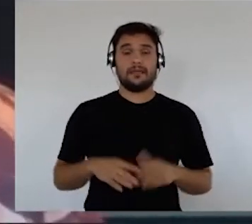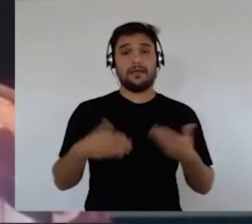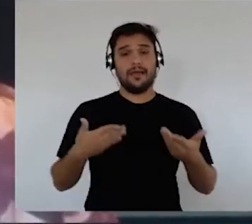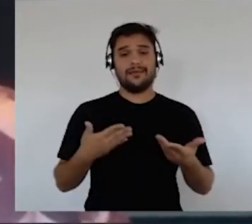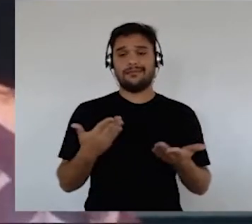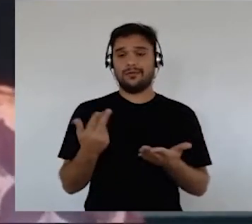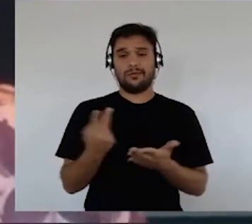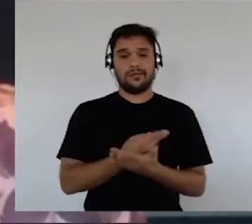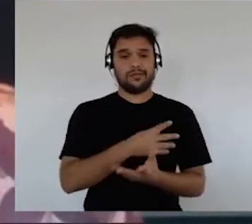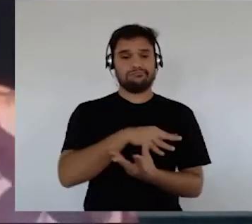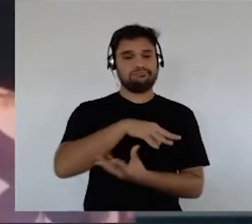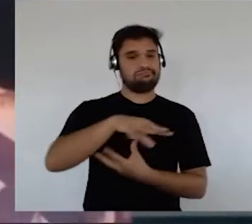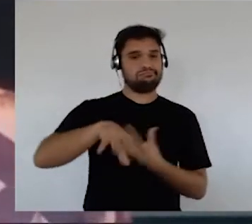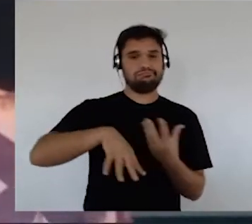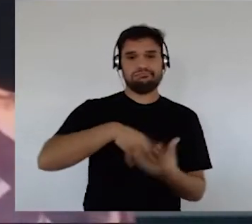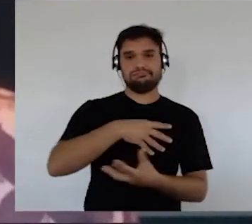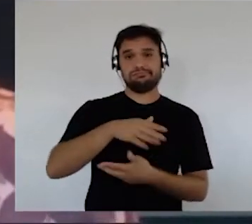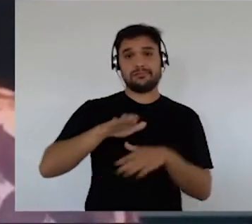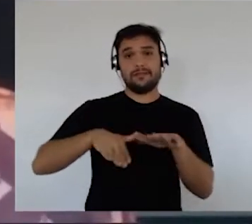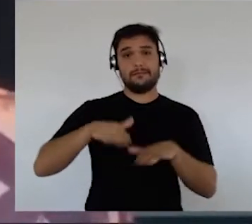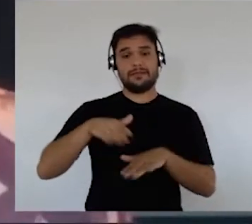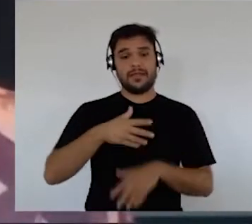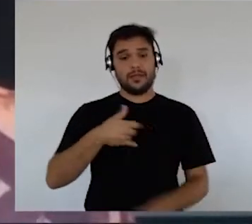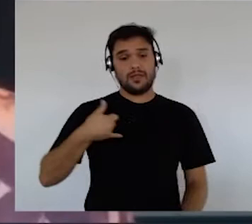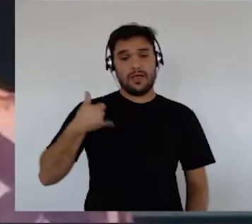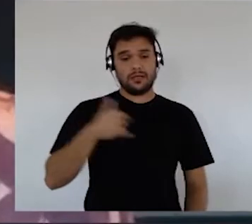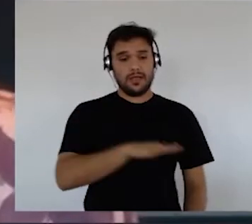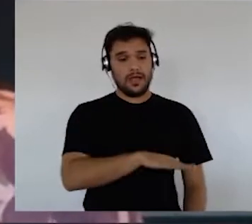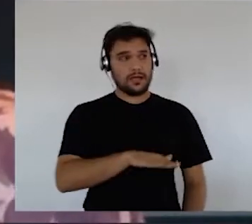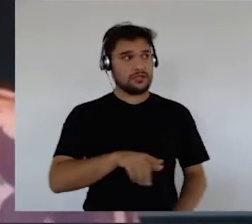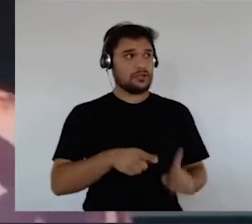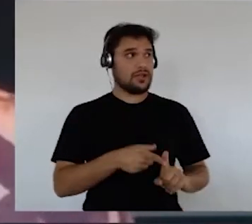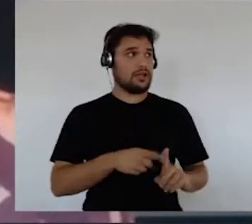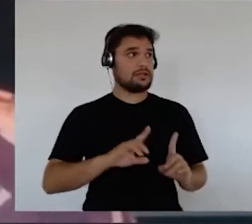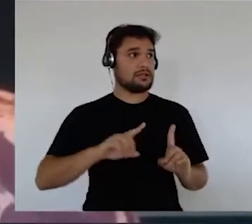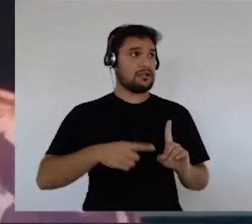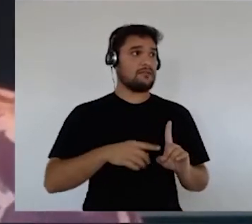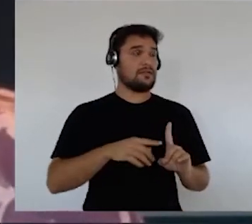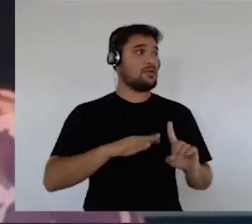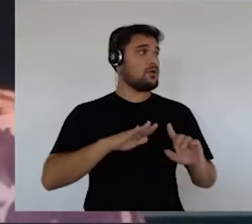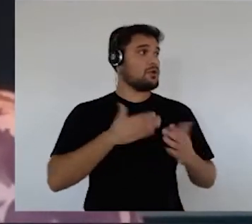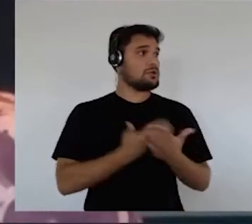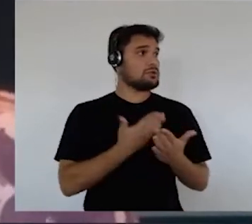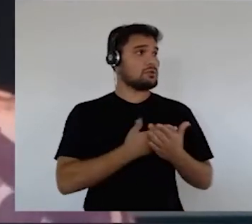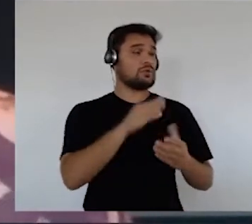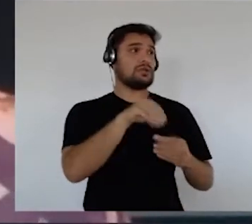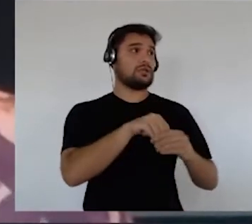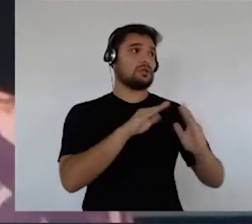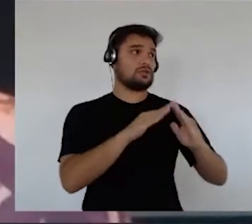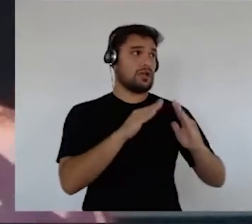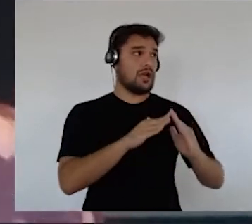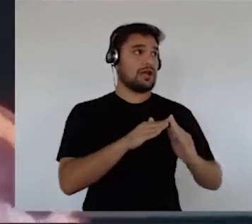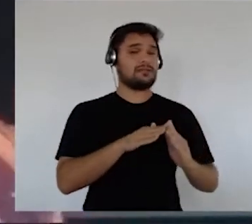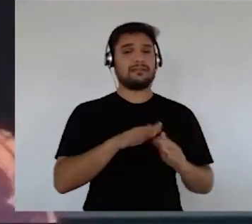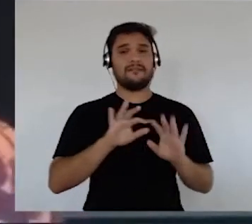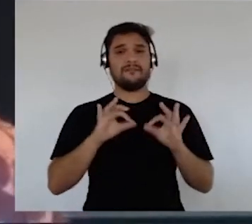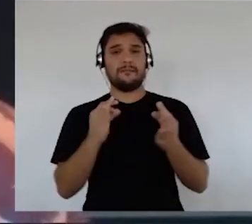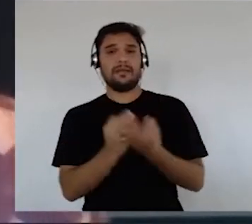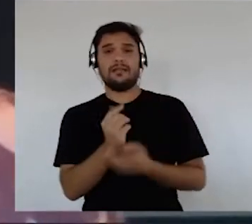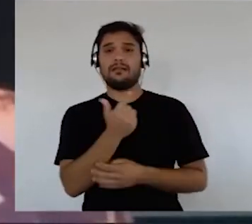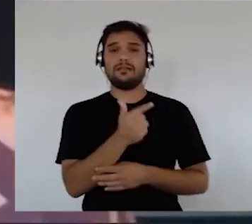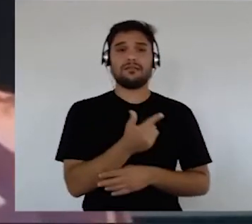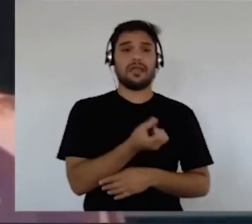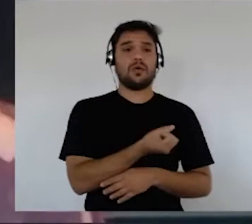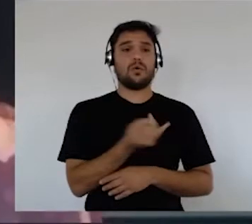caos instalado a depender da idade das crianças, com o desafio do homeschooling. Tem famílias que sequer têm uma quantidade